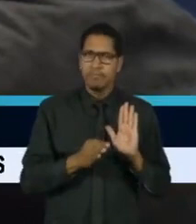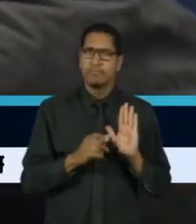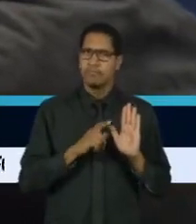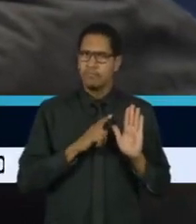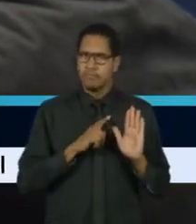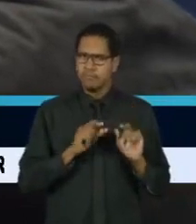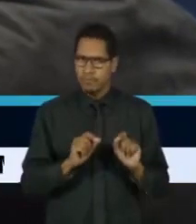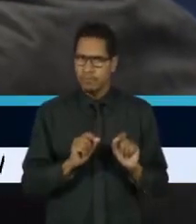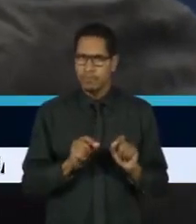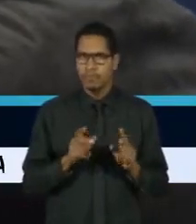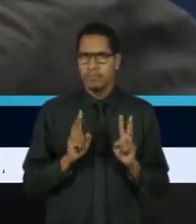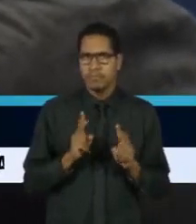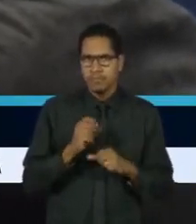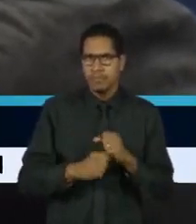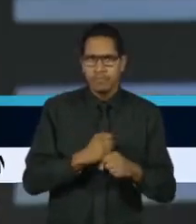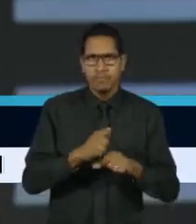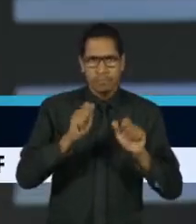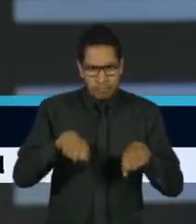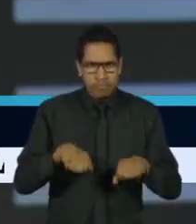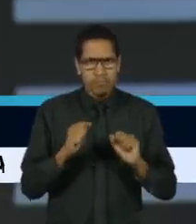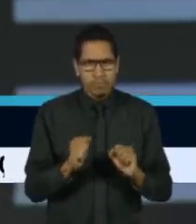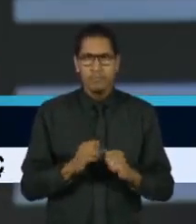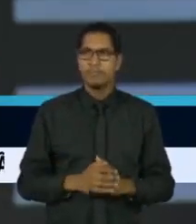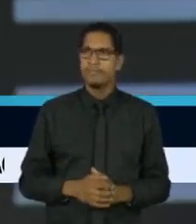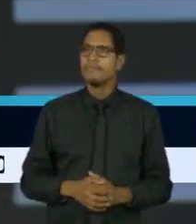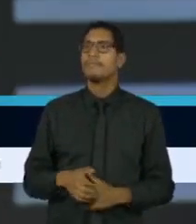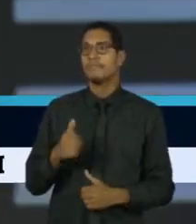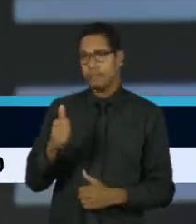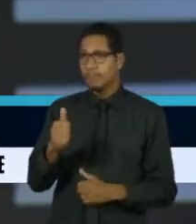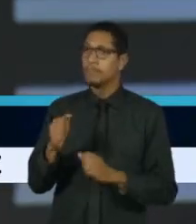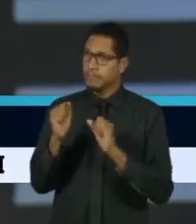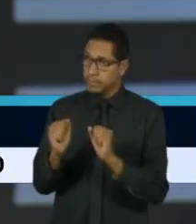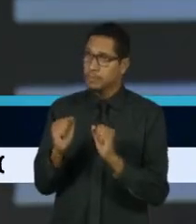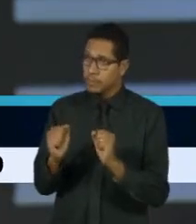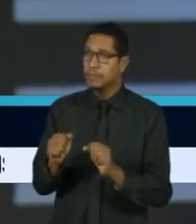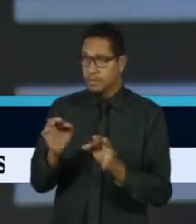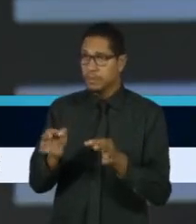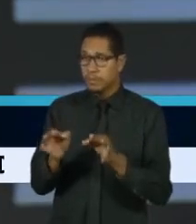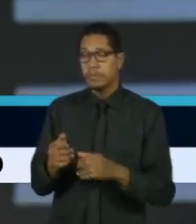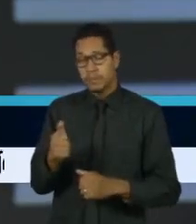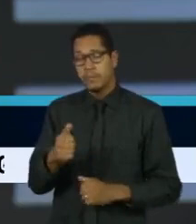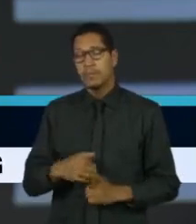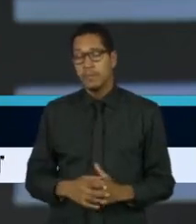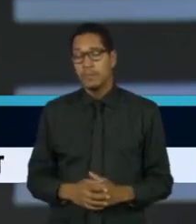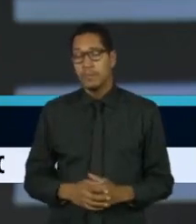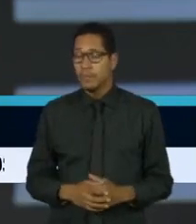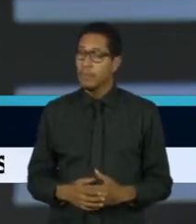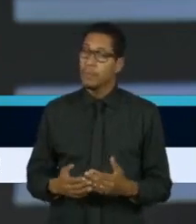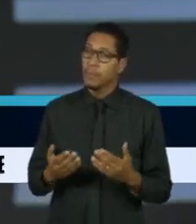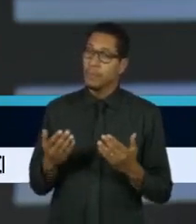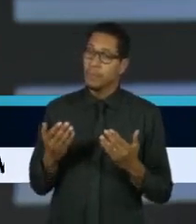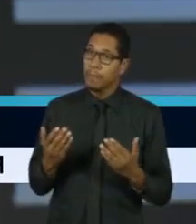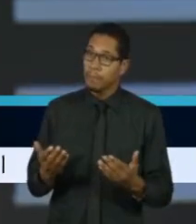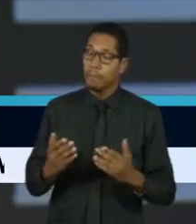imposto para o mesmo ano? Sim, é defensável. É defensável. Porém,